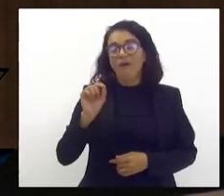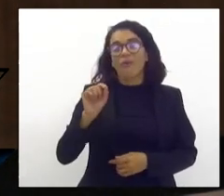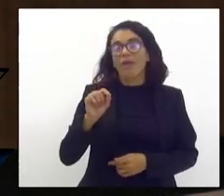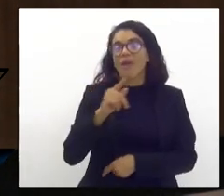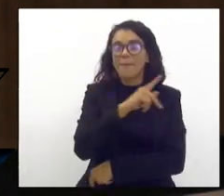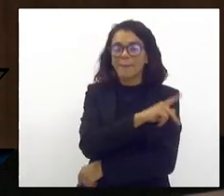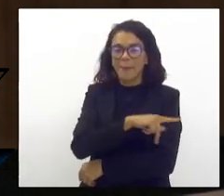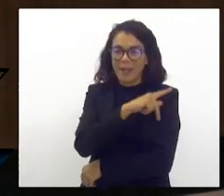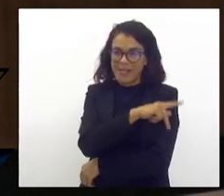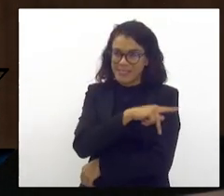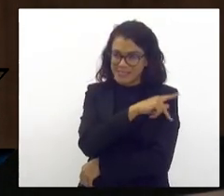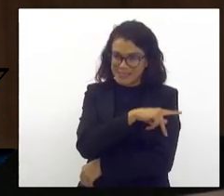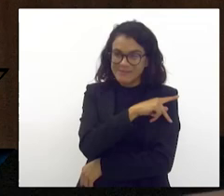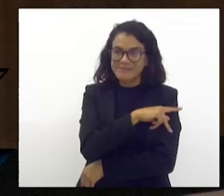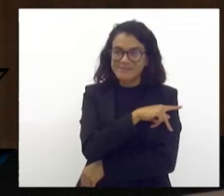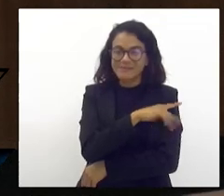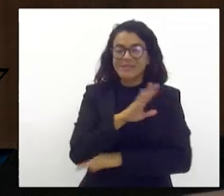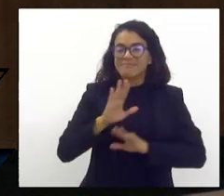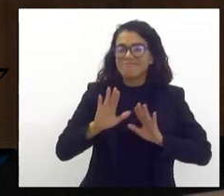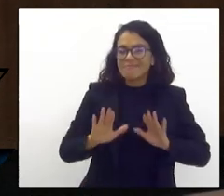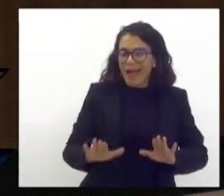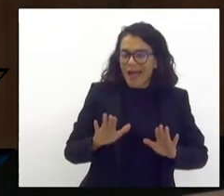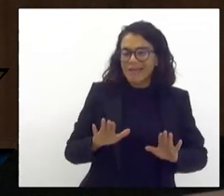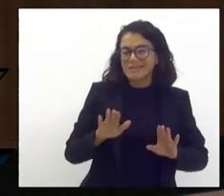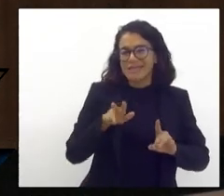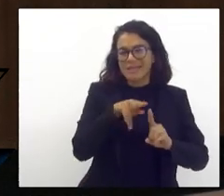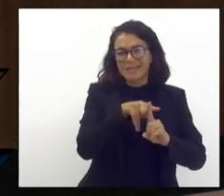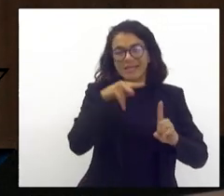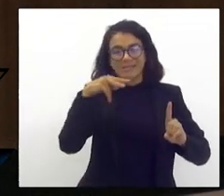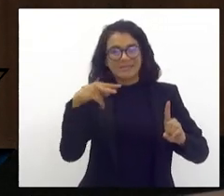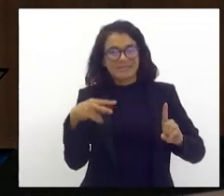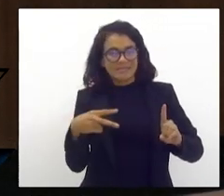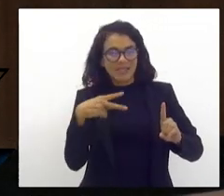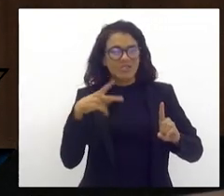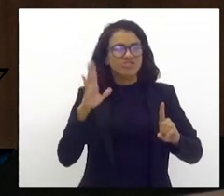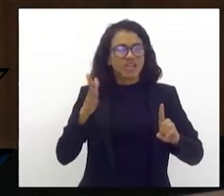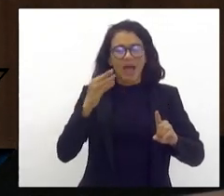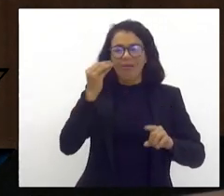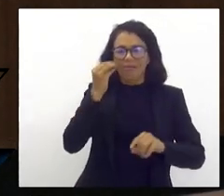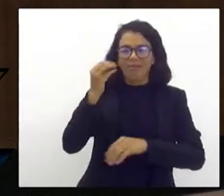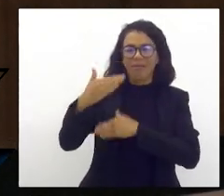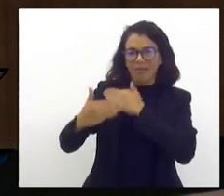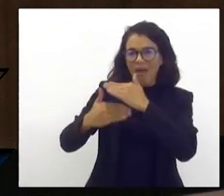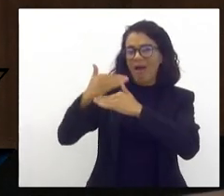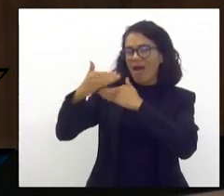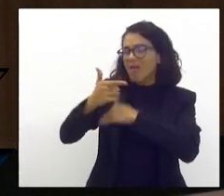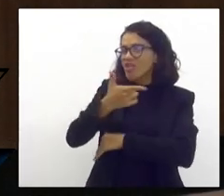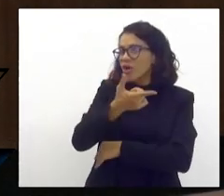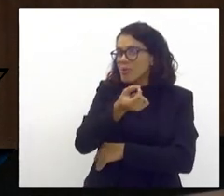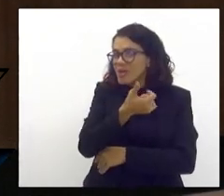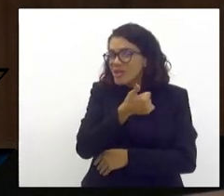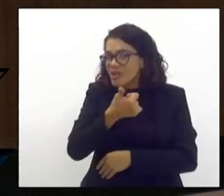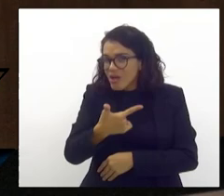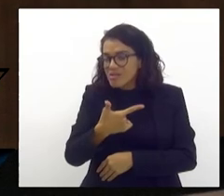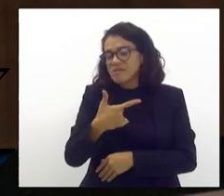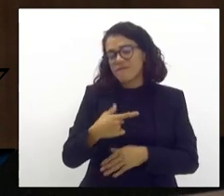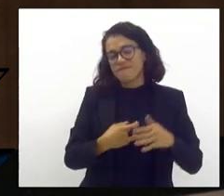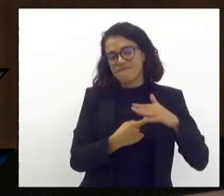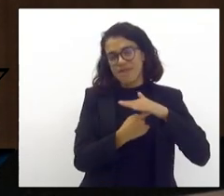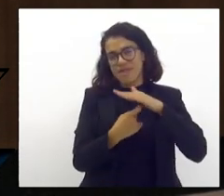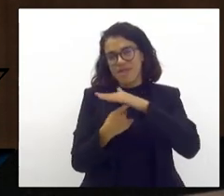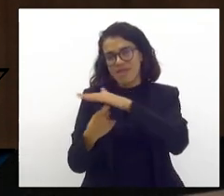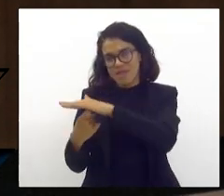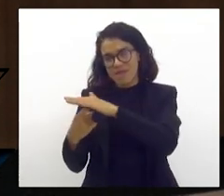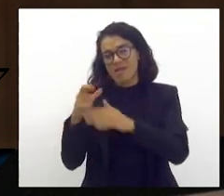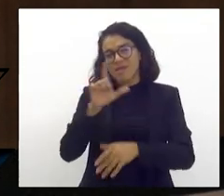em Paraty. Mas a perspectiva da gente vir construindo ano a ano, desde 2012, as feiras